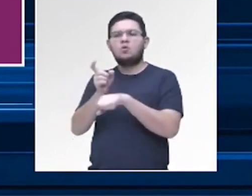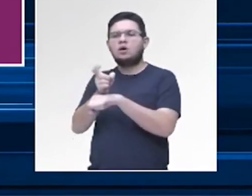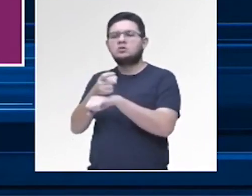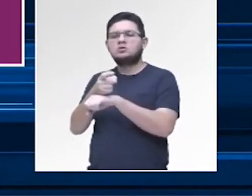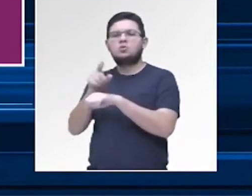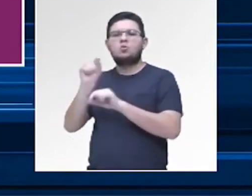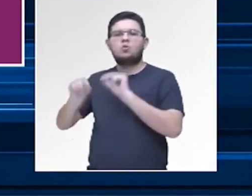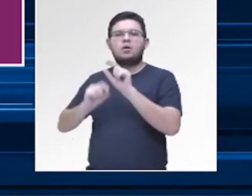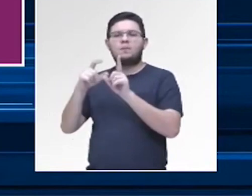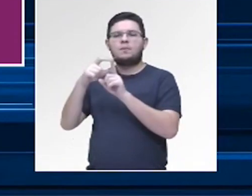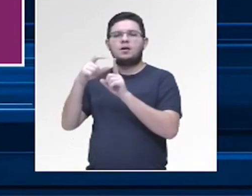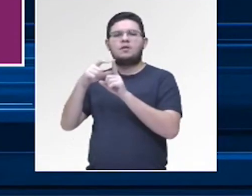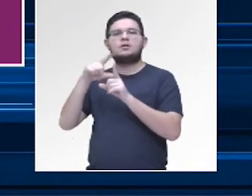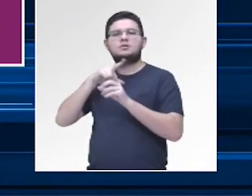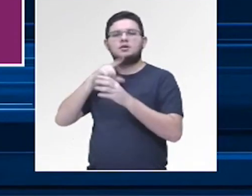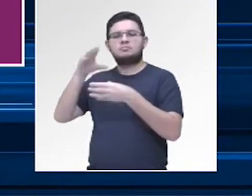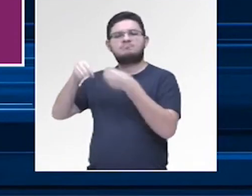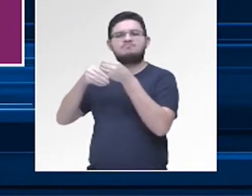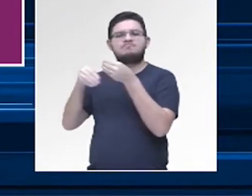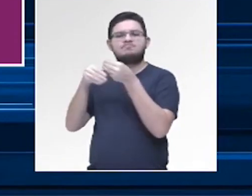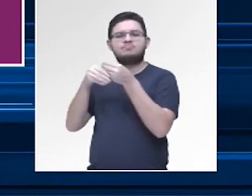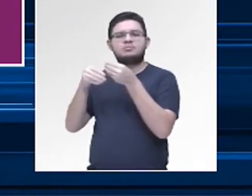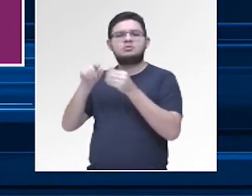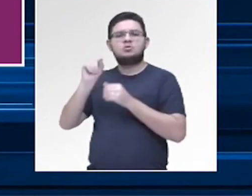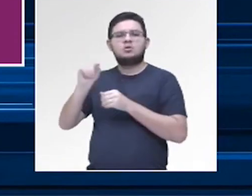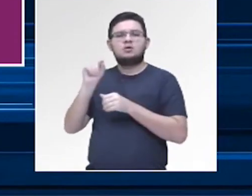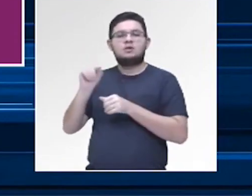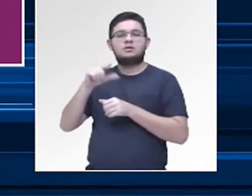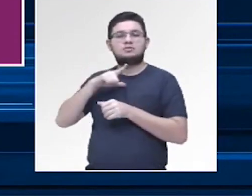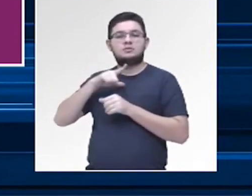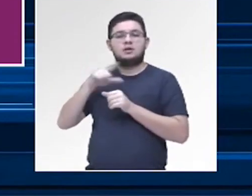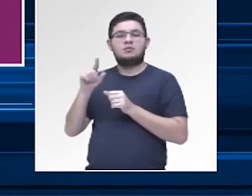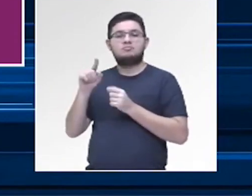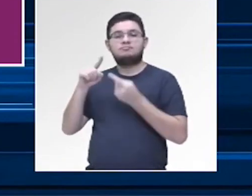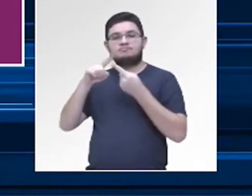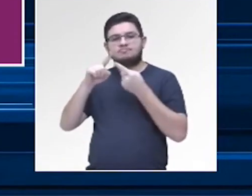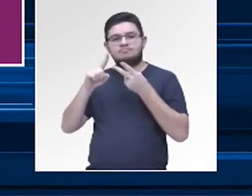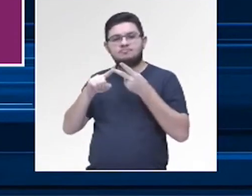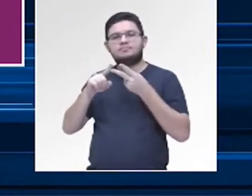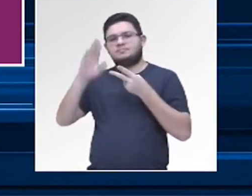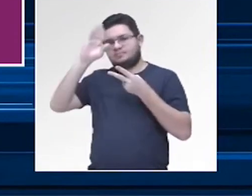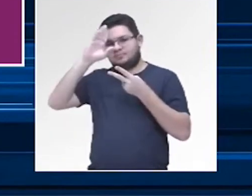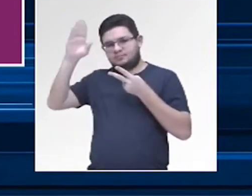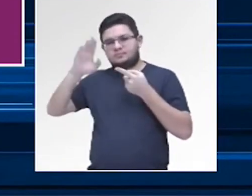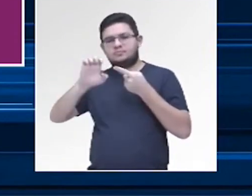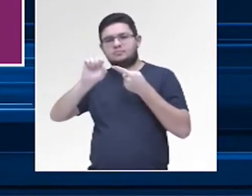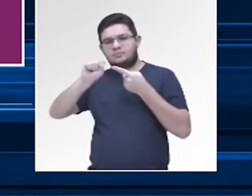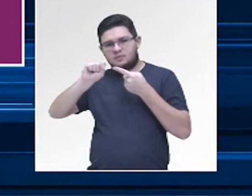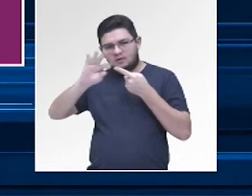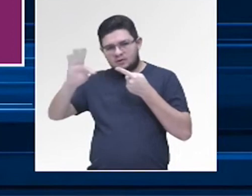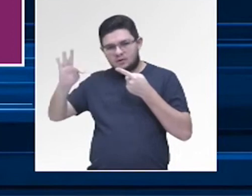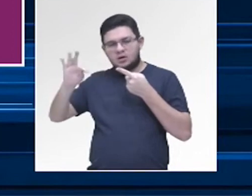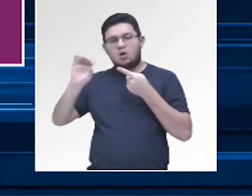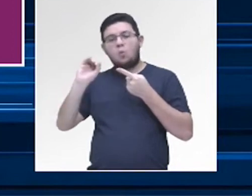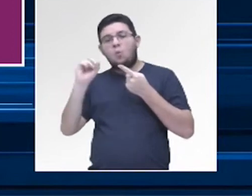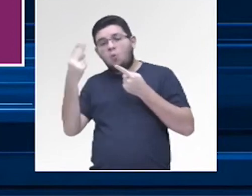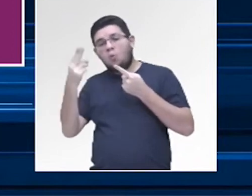é acrescentado no final deles as duas terminações, os sufixos ST e